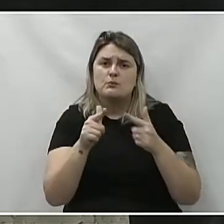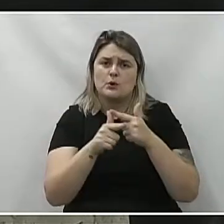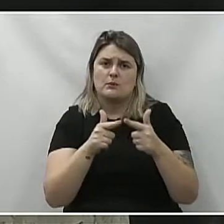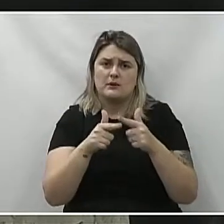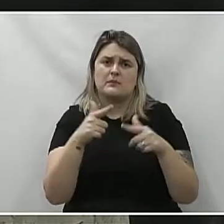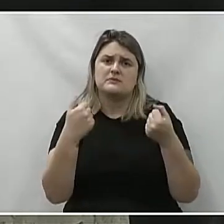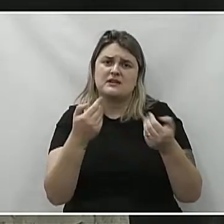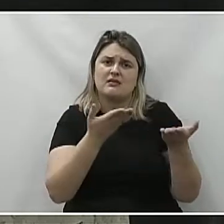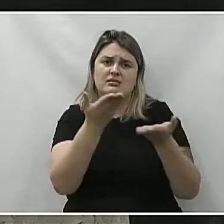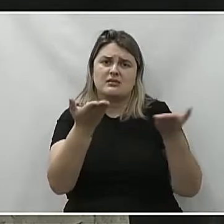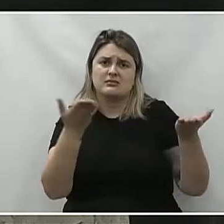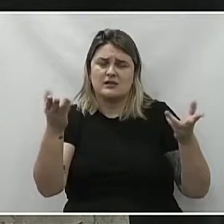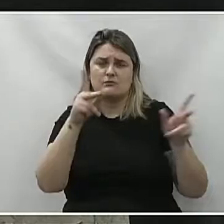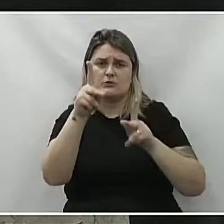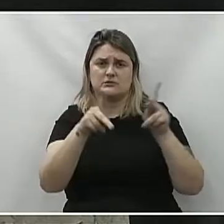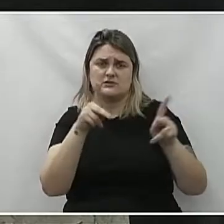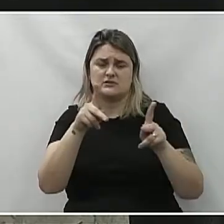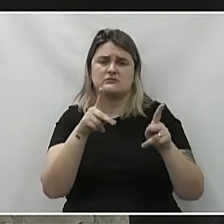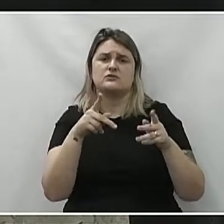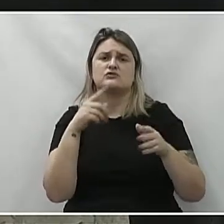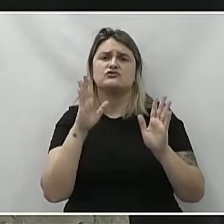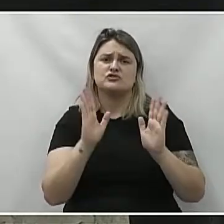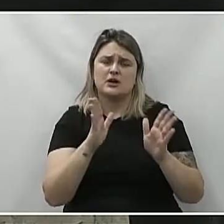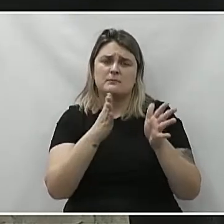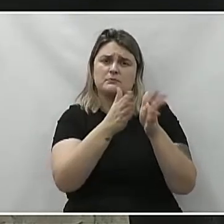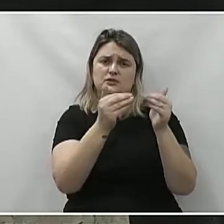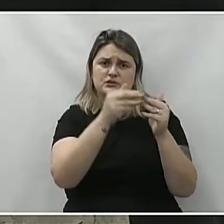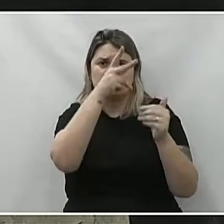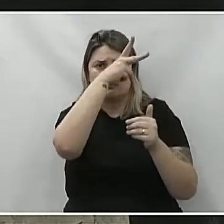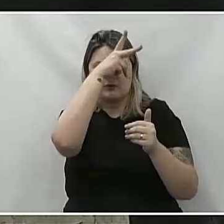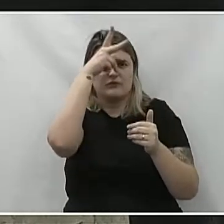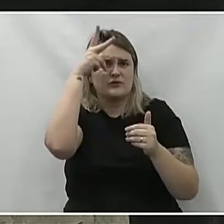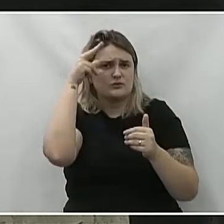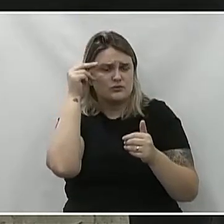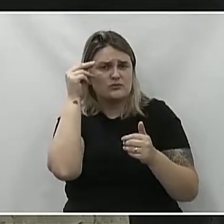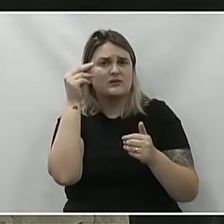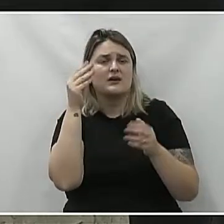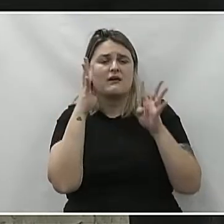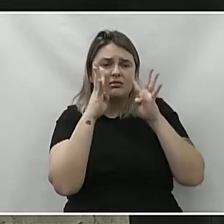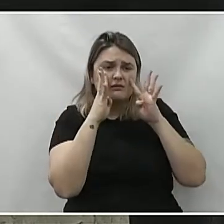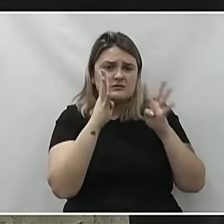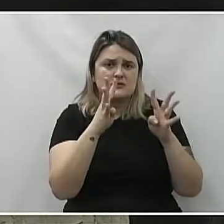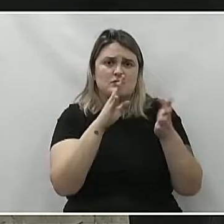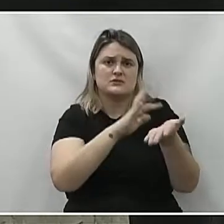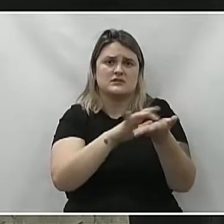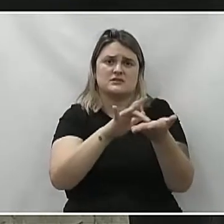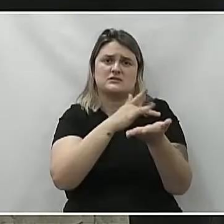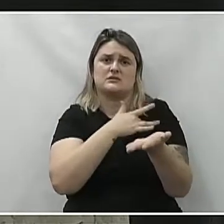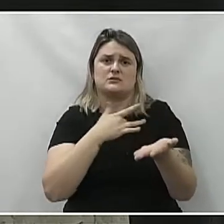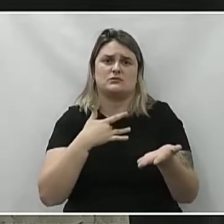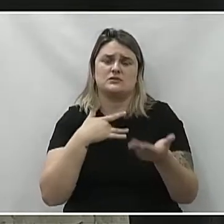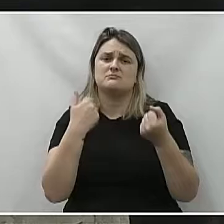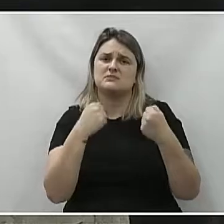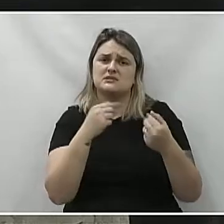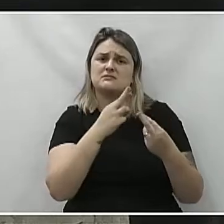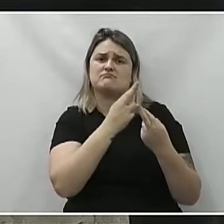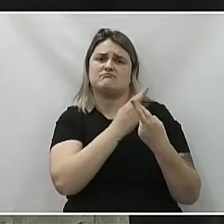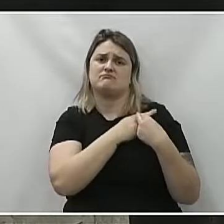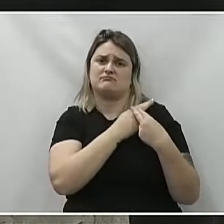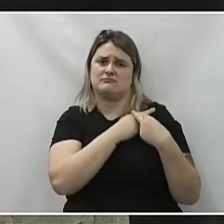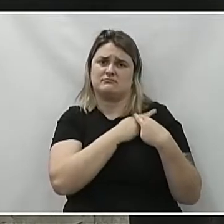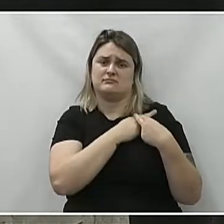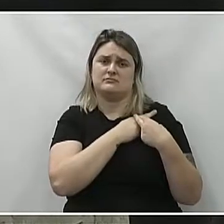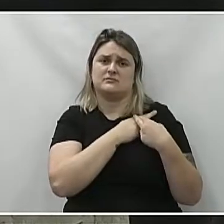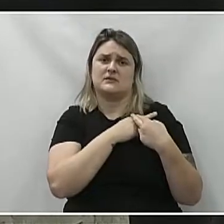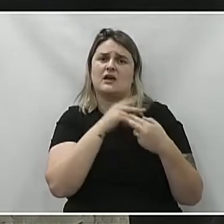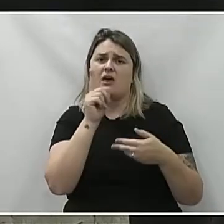atender a população de União da Vitória e tem pedido para que o Executivo, na questão da área de saúde, tenha responsabilidade e que se